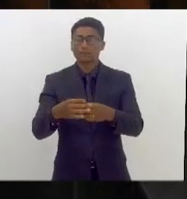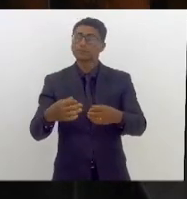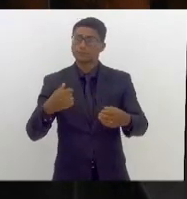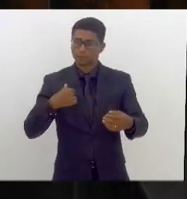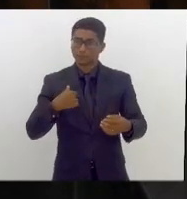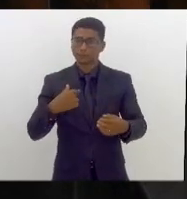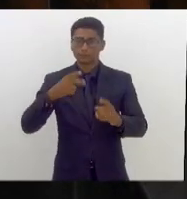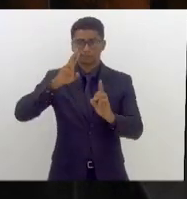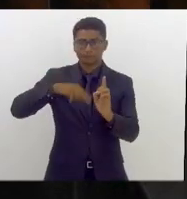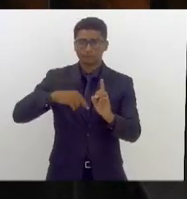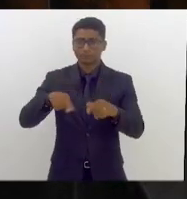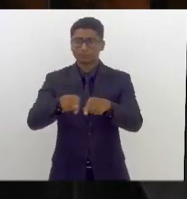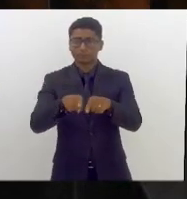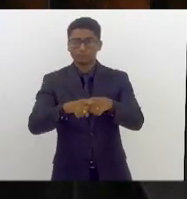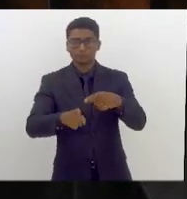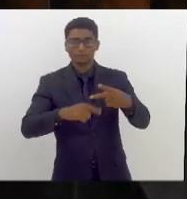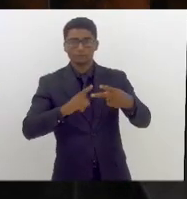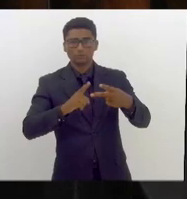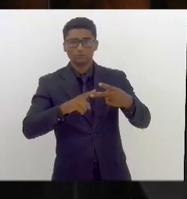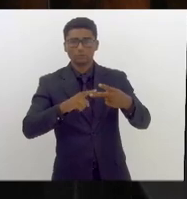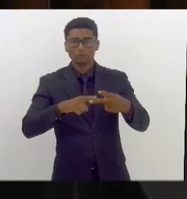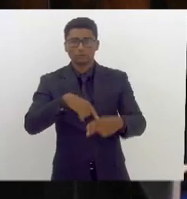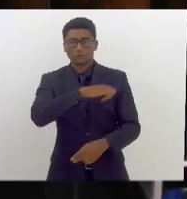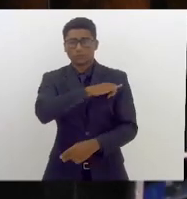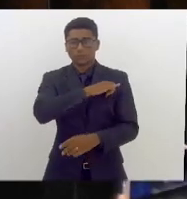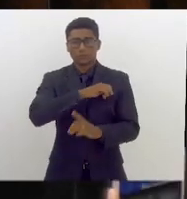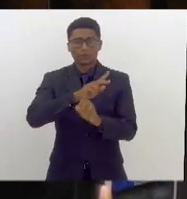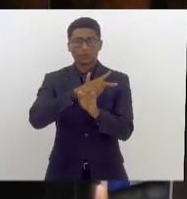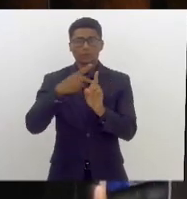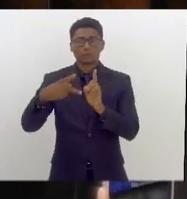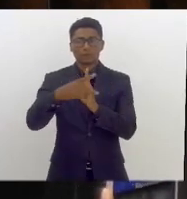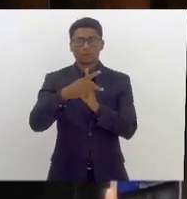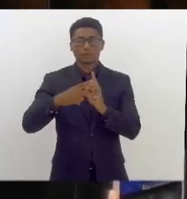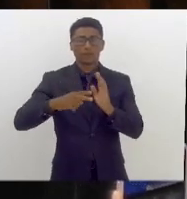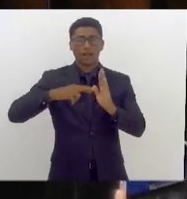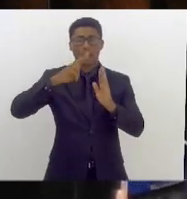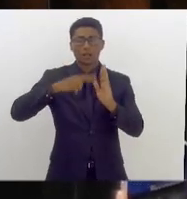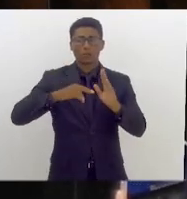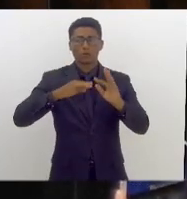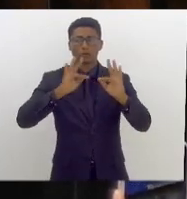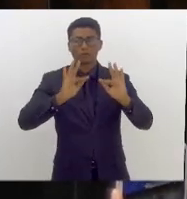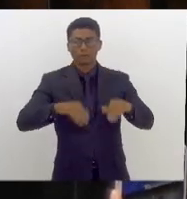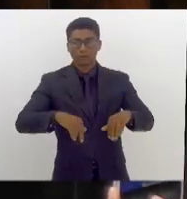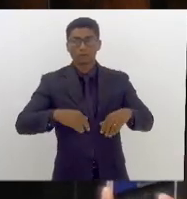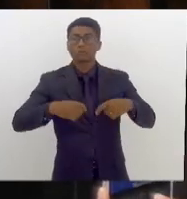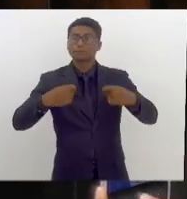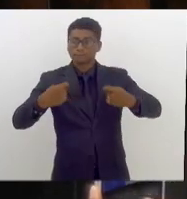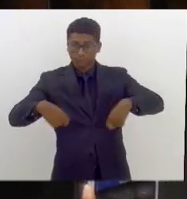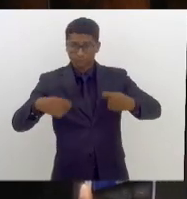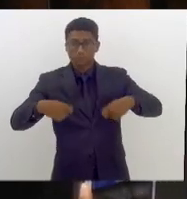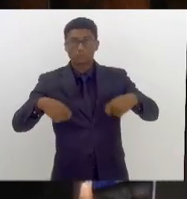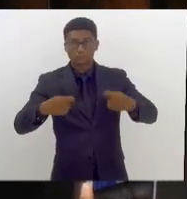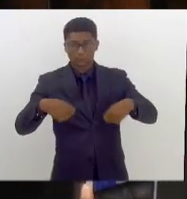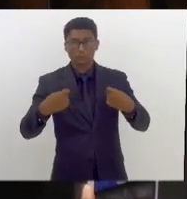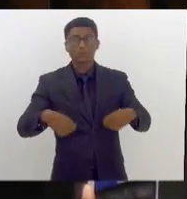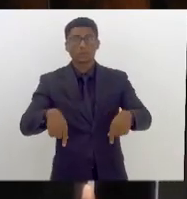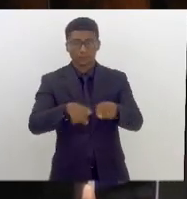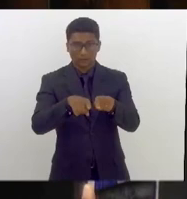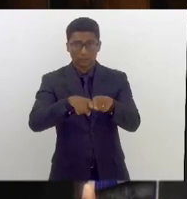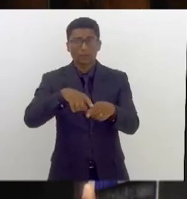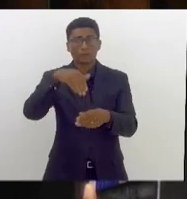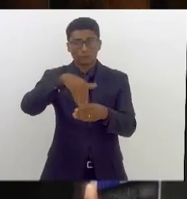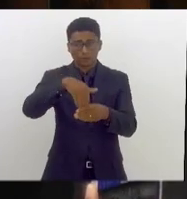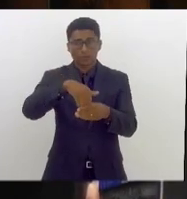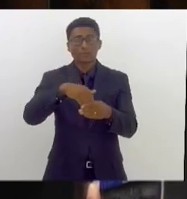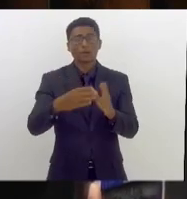relator da CPI do Rio Previdência, cujo relatório final, nós falamos sobre isso ontem, precisa ser colocado em votação também,